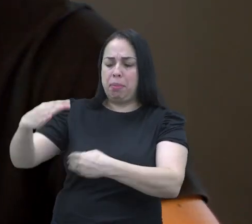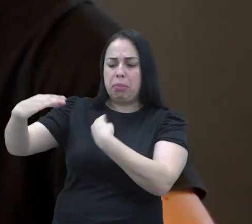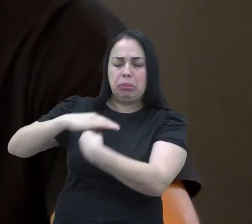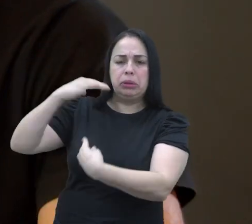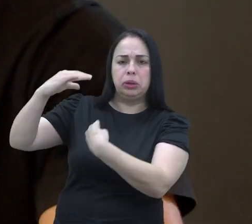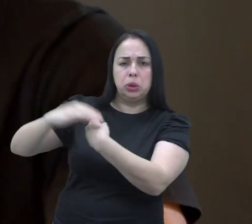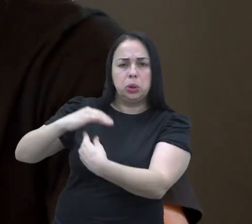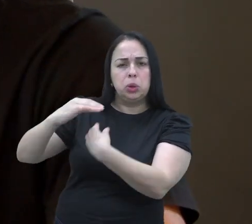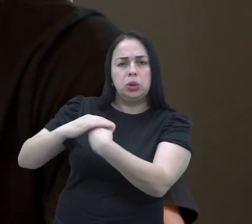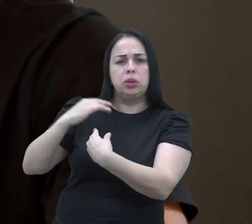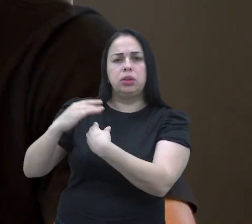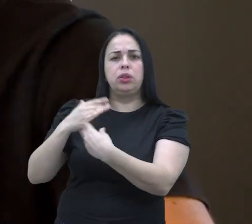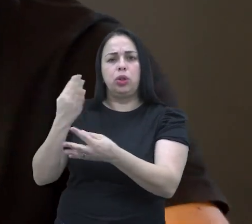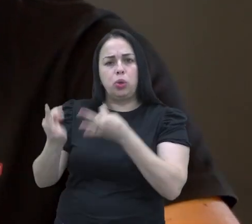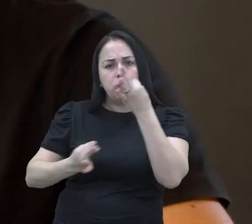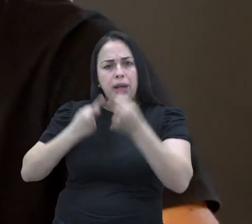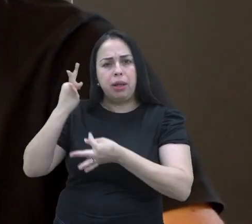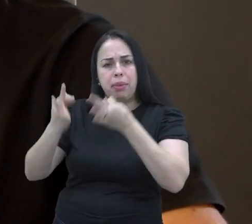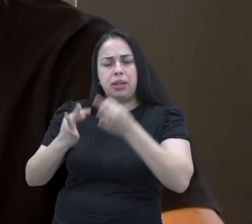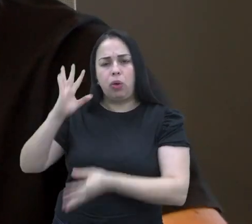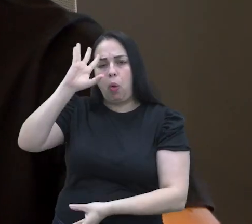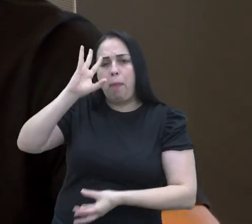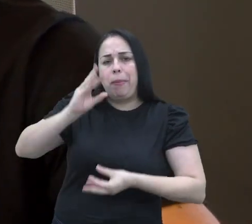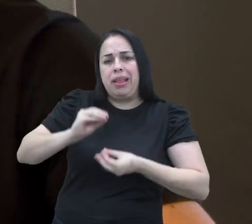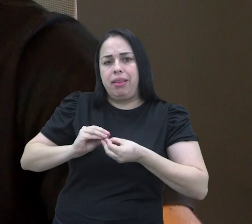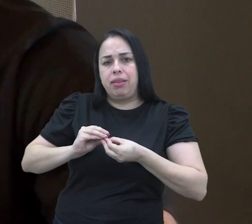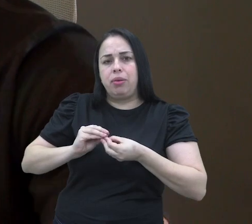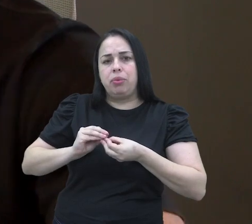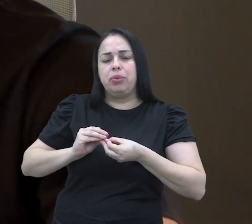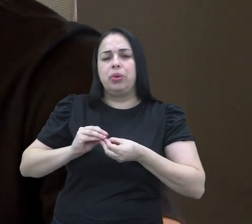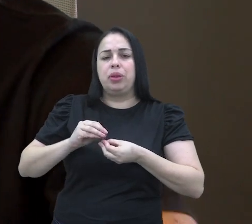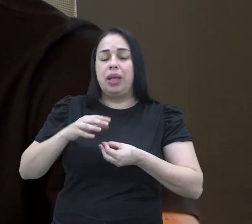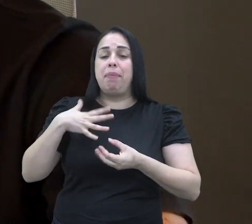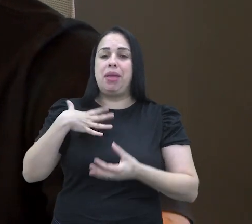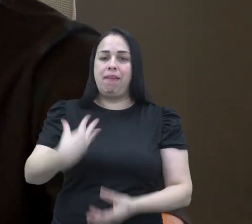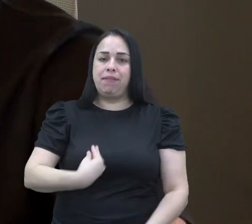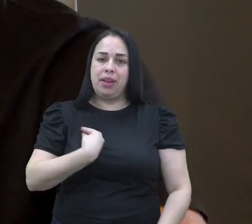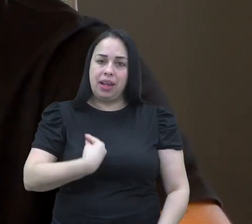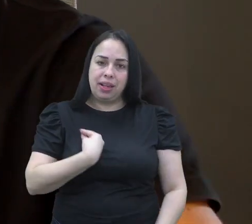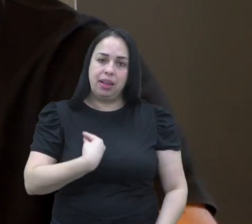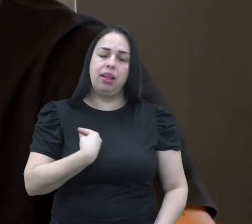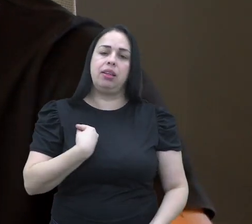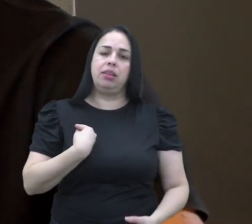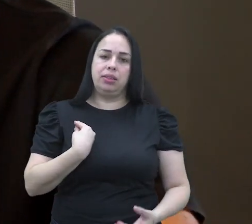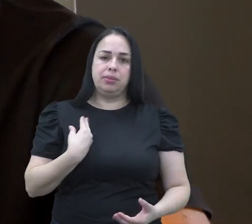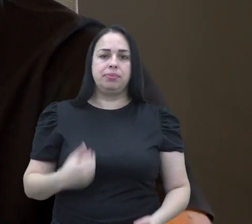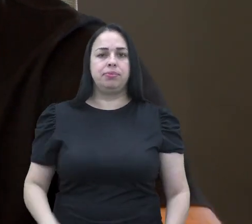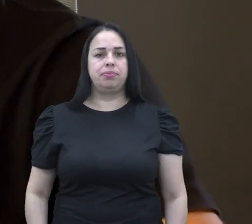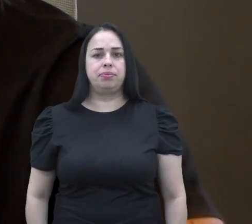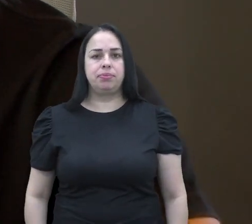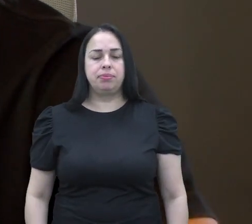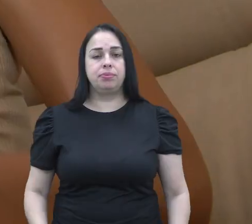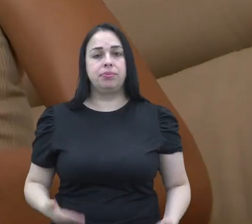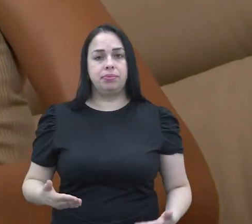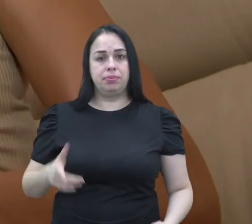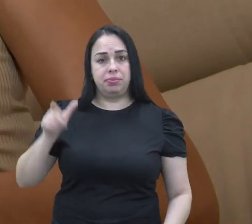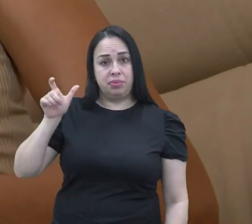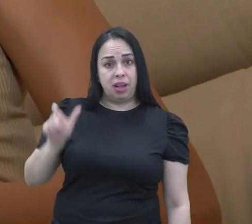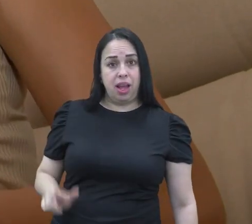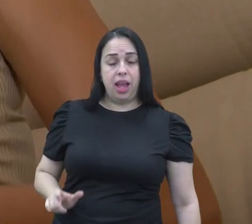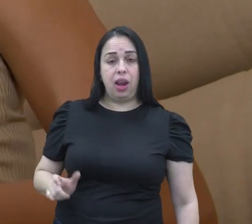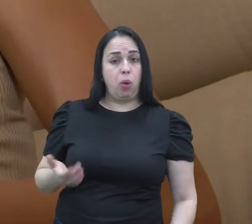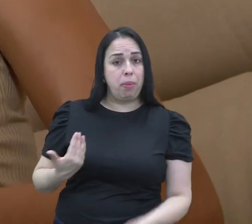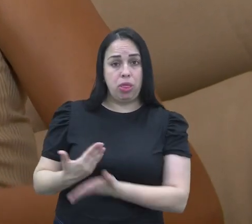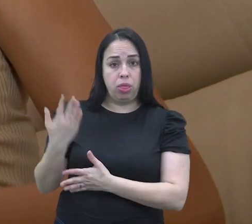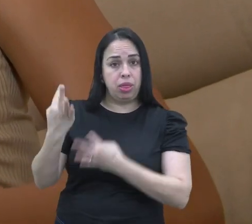para que ele te direcione e faça você entender mais a sua relação com o seu mundo, com o seu trabalho, com o seu lazer, com as pessoas. Após